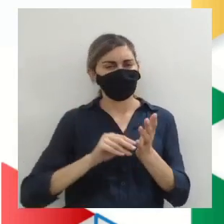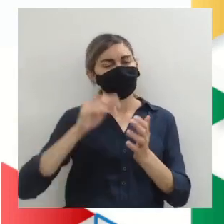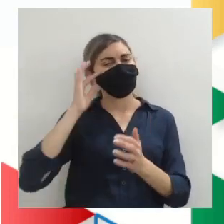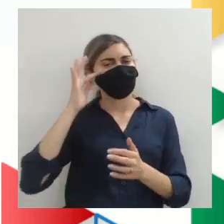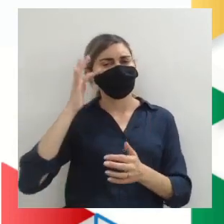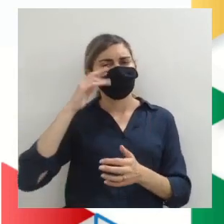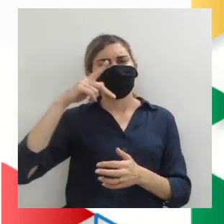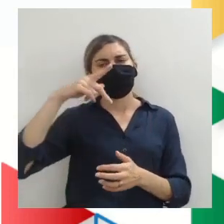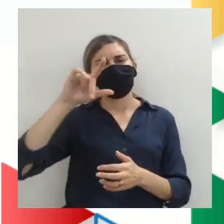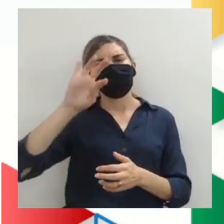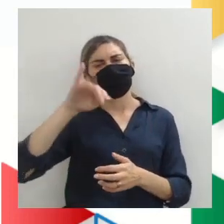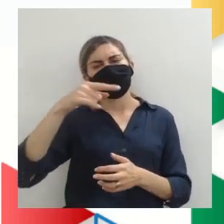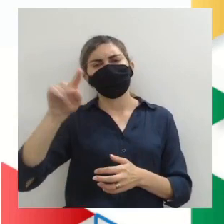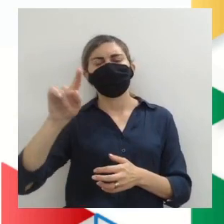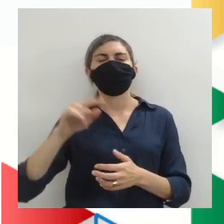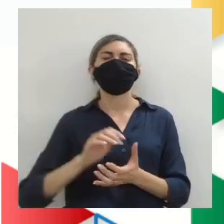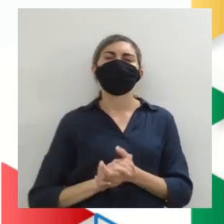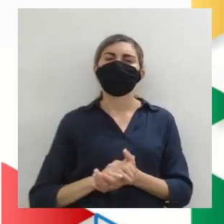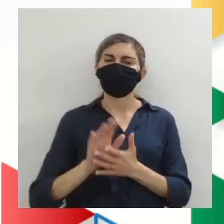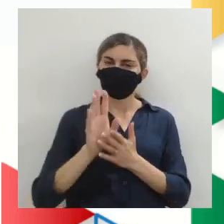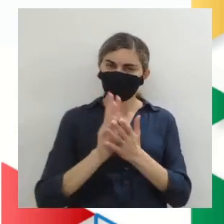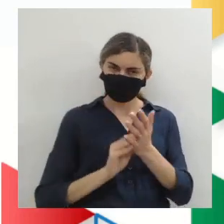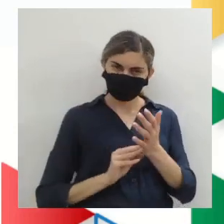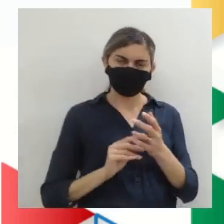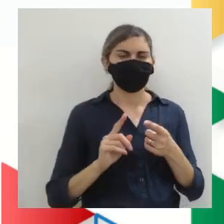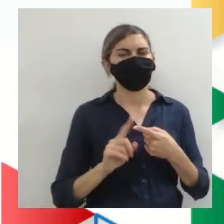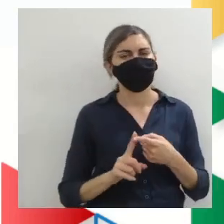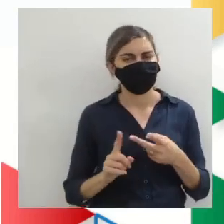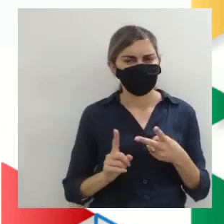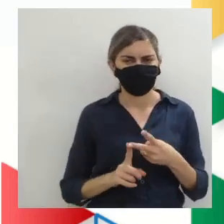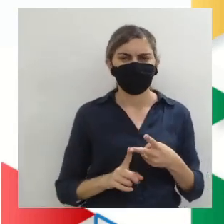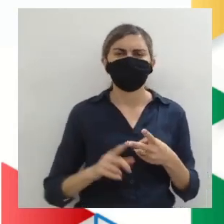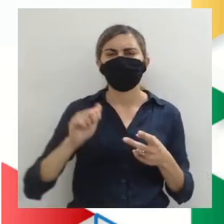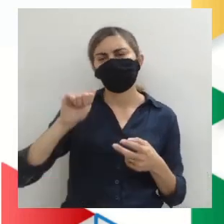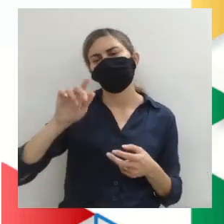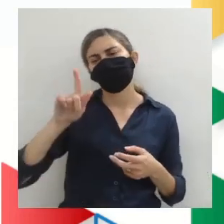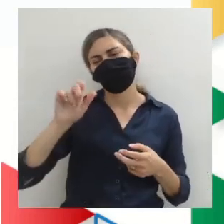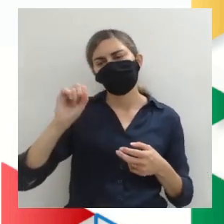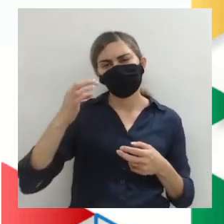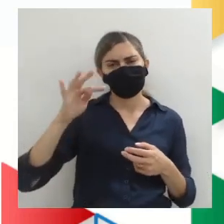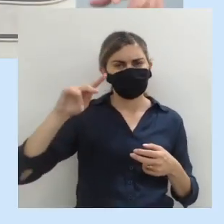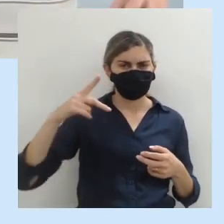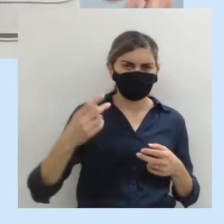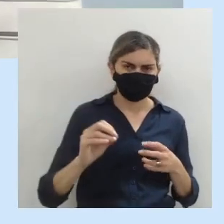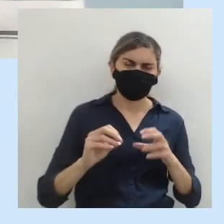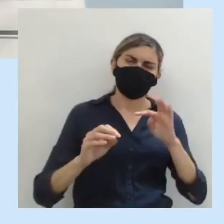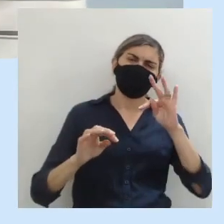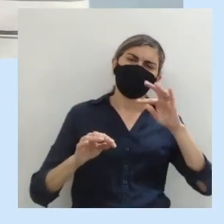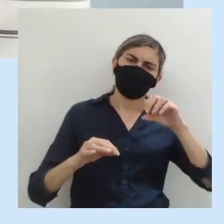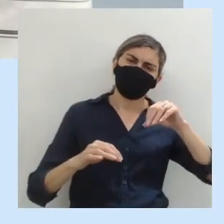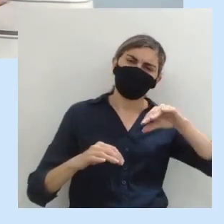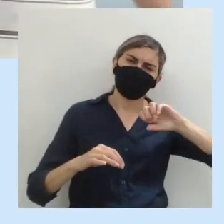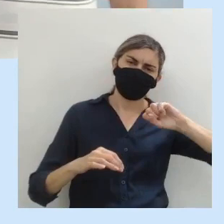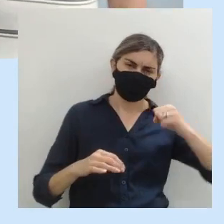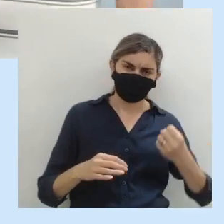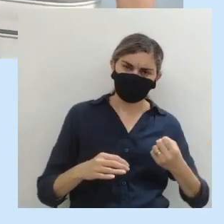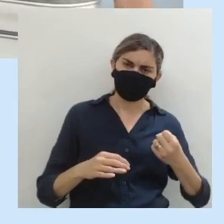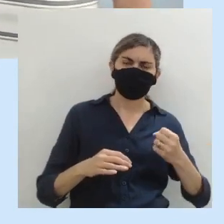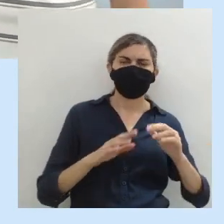bem atenção. Então, olha aí, Agostinho e Tomás de Aquino. Agostinho da patrística e Tomás de Aquino